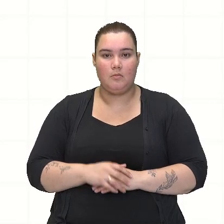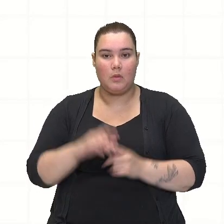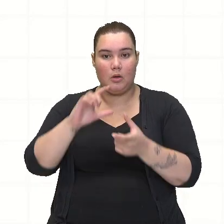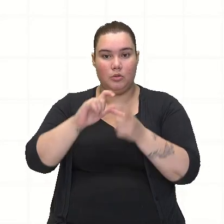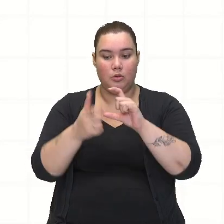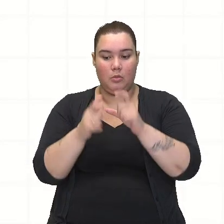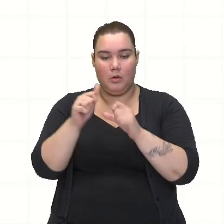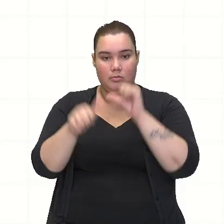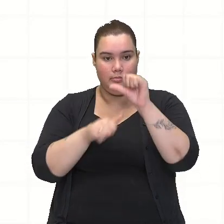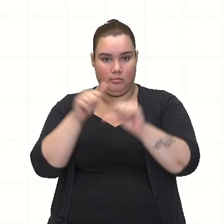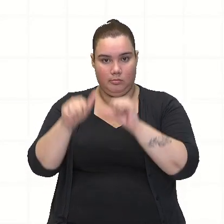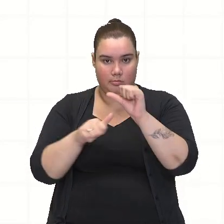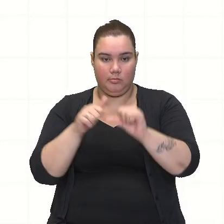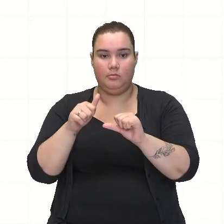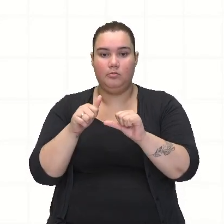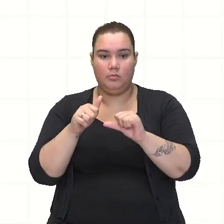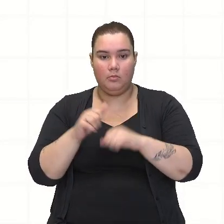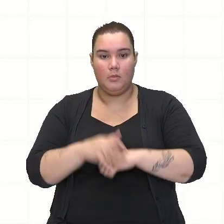Transformações geométricas são